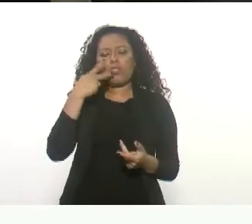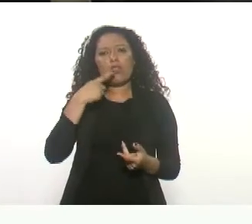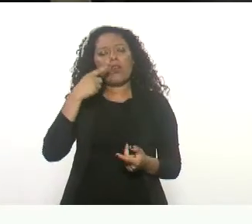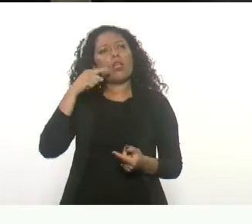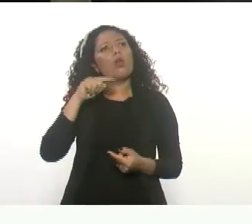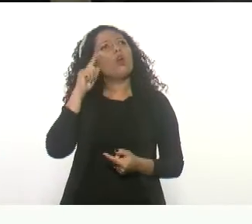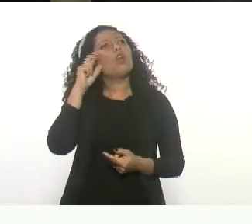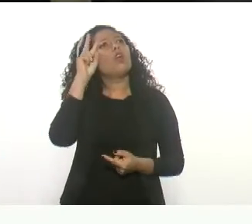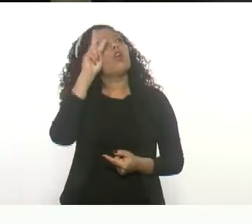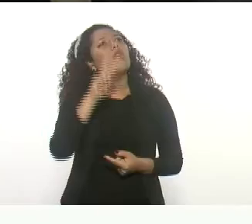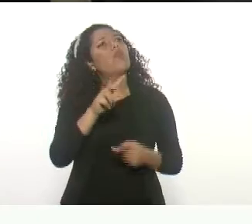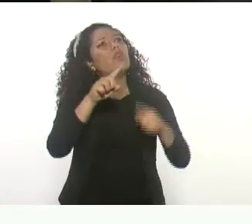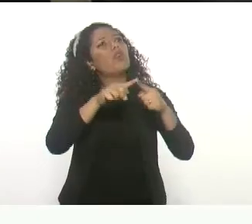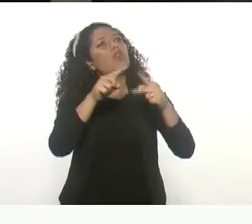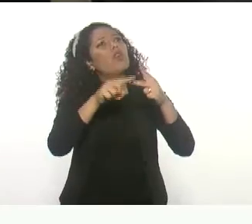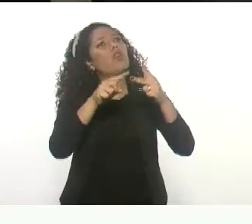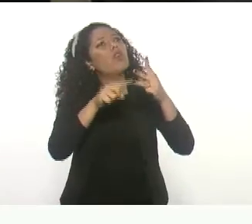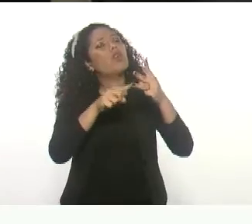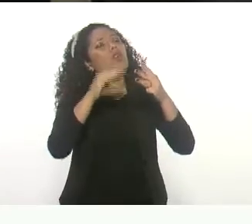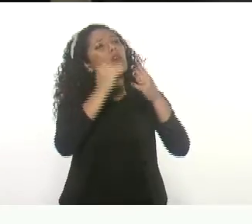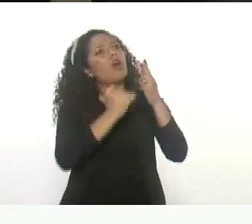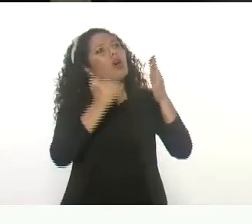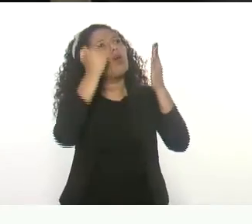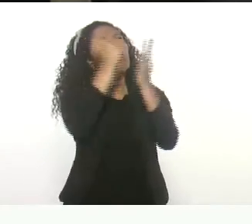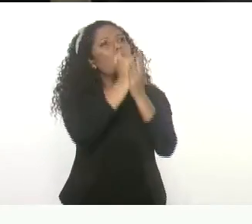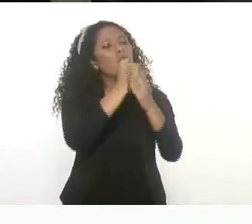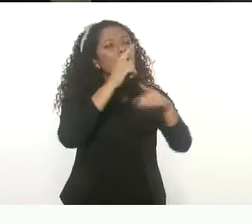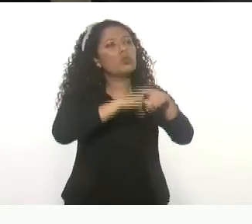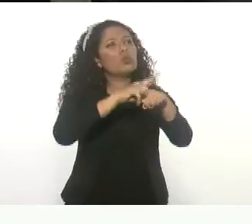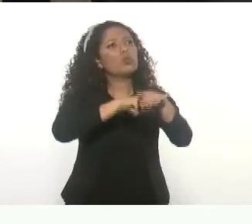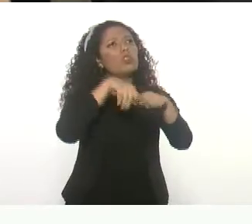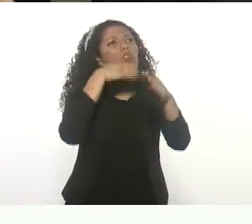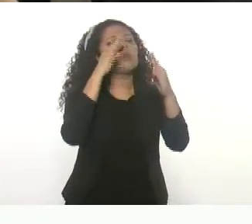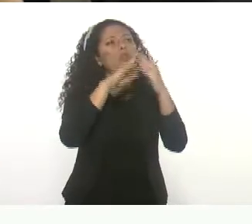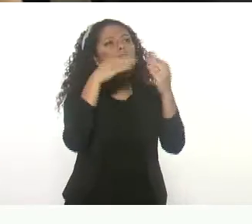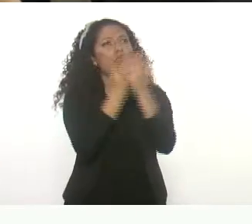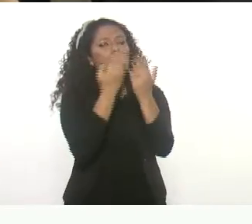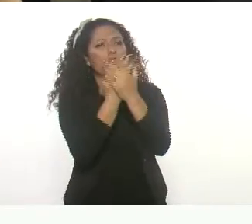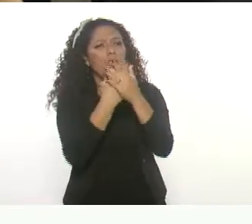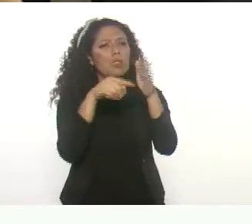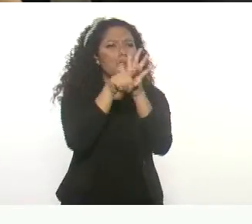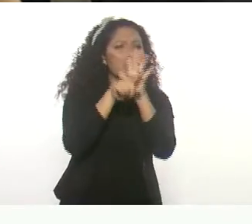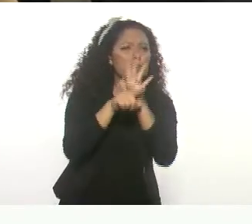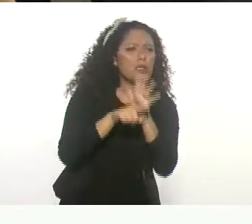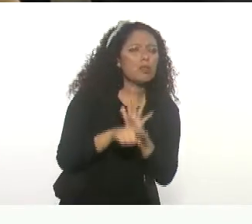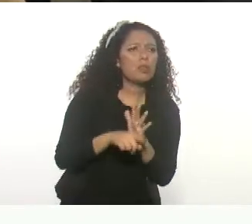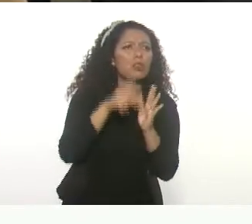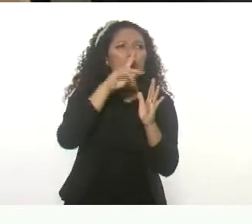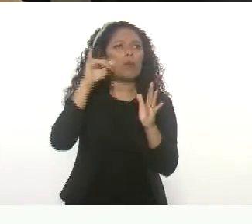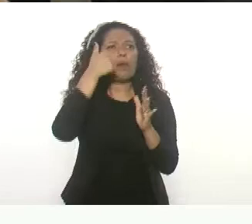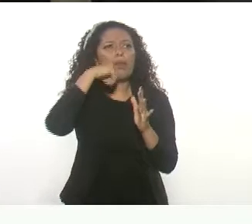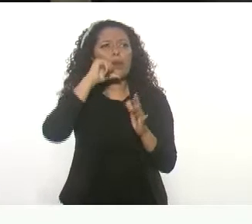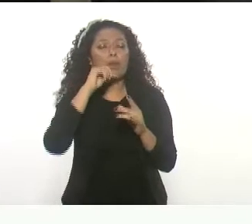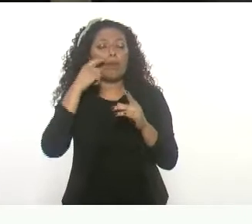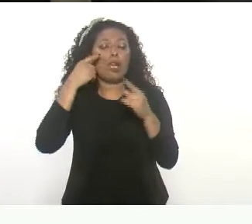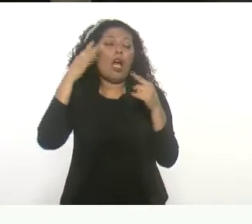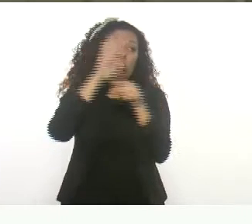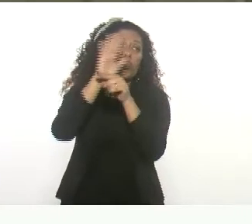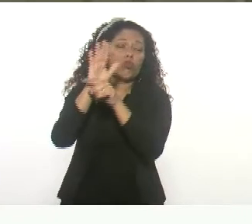citou. Aumento da atividade escolar, maior tempo de supervisão dos pais contra a violência